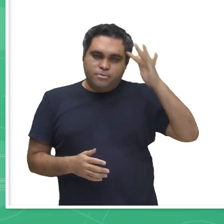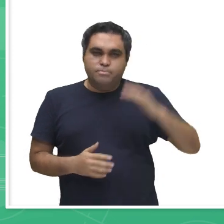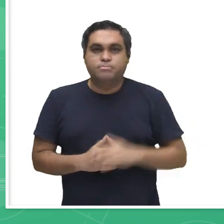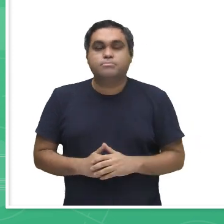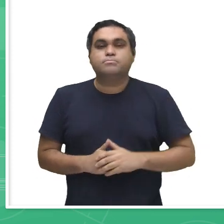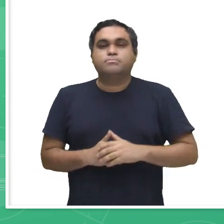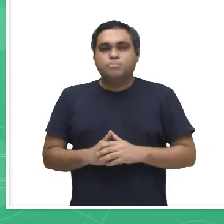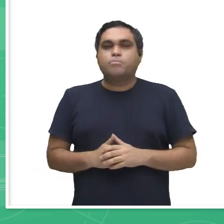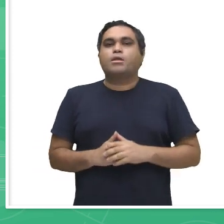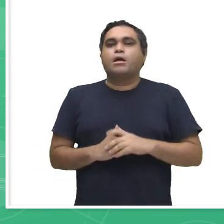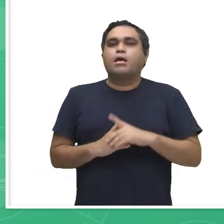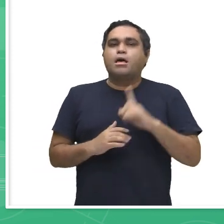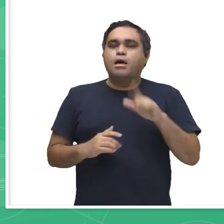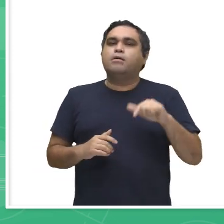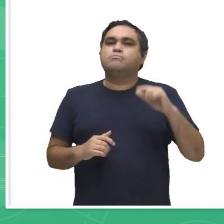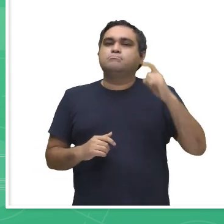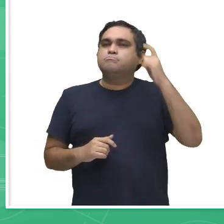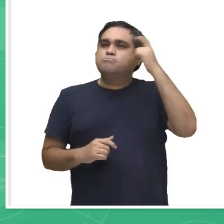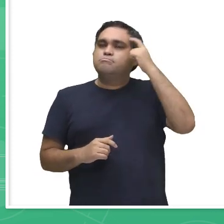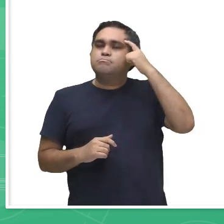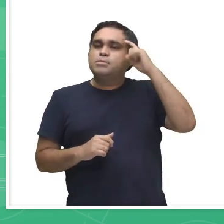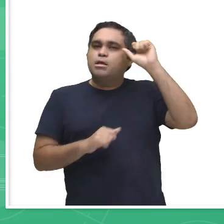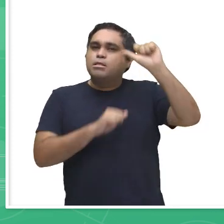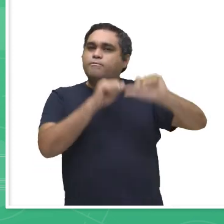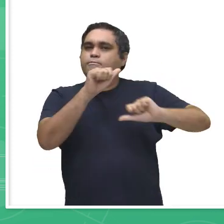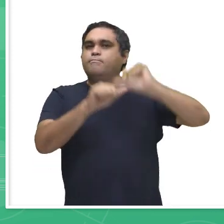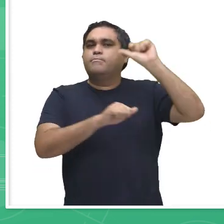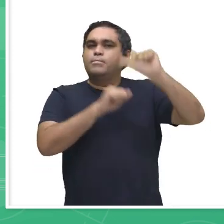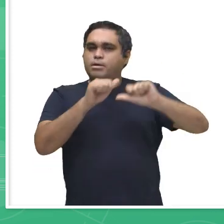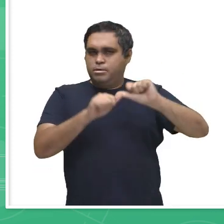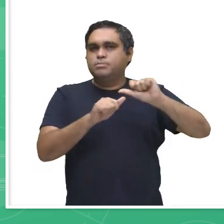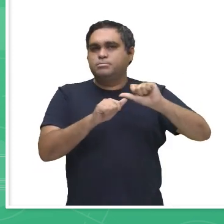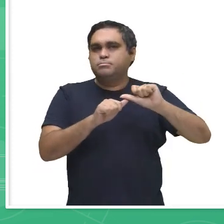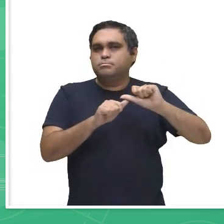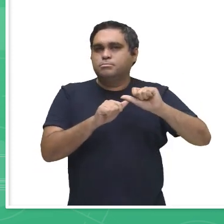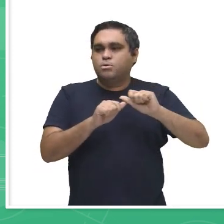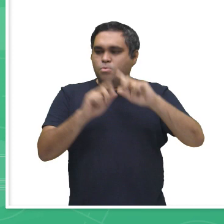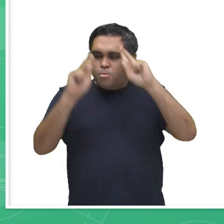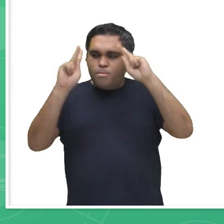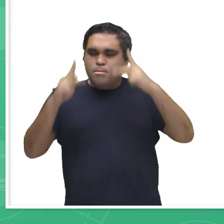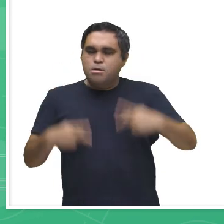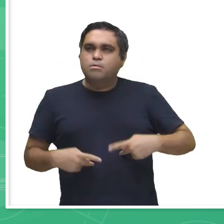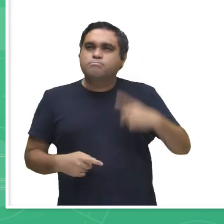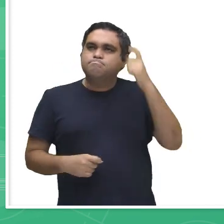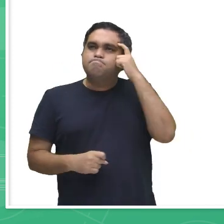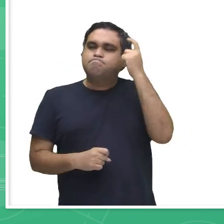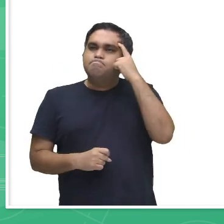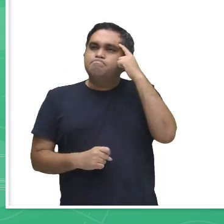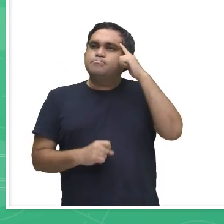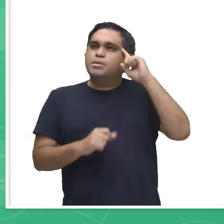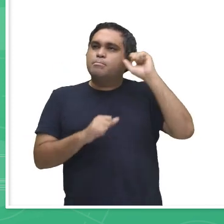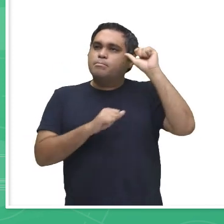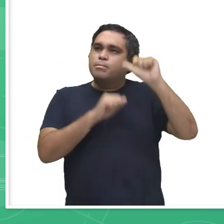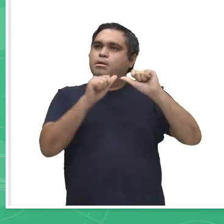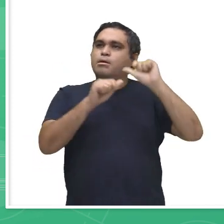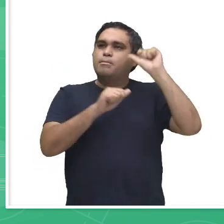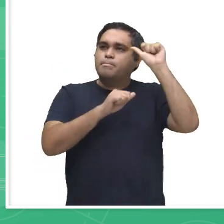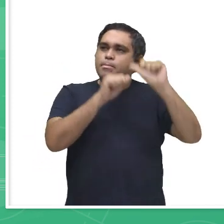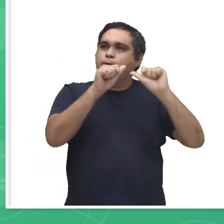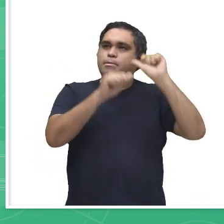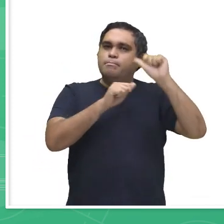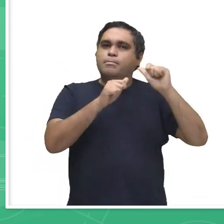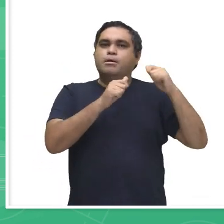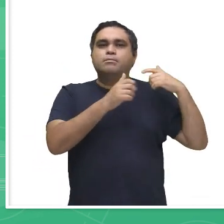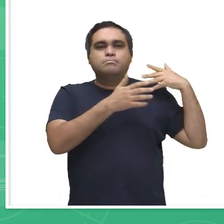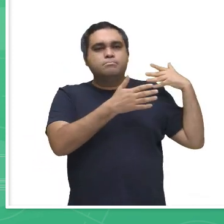transformação. De transformação de quê, professor? Do pensamento humano ocidental. Eu estou falando do pensamento humano ocidental porque